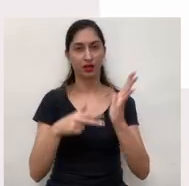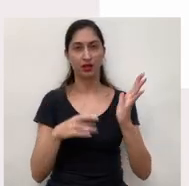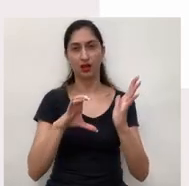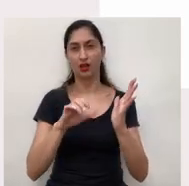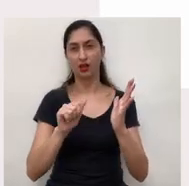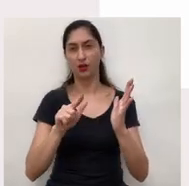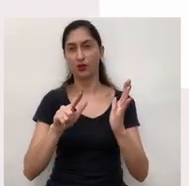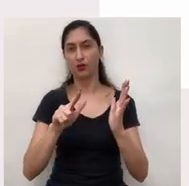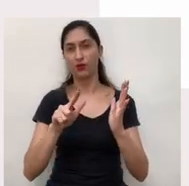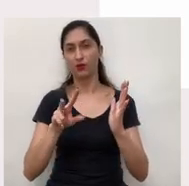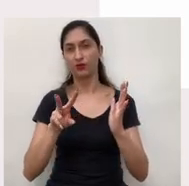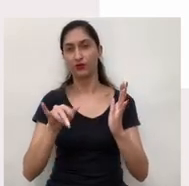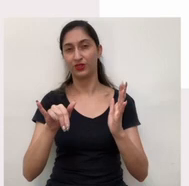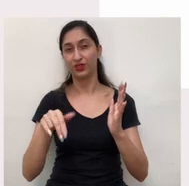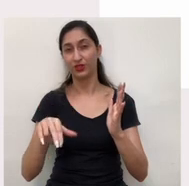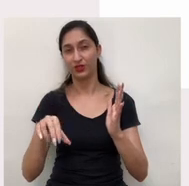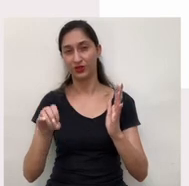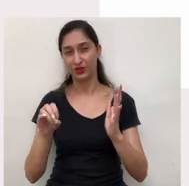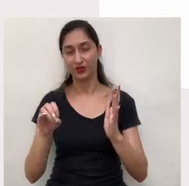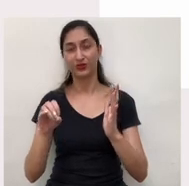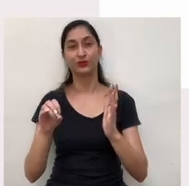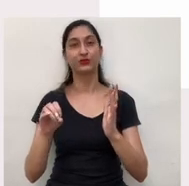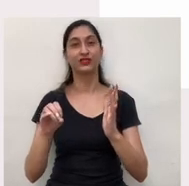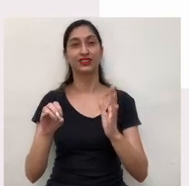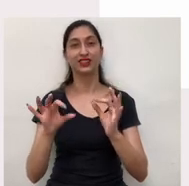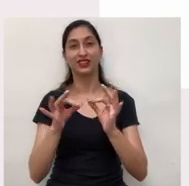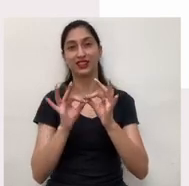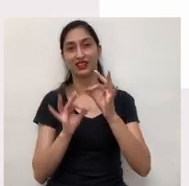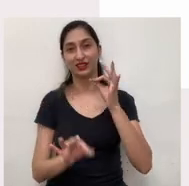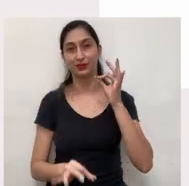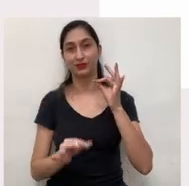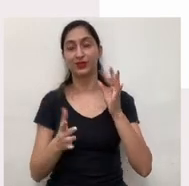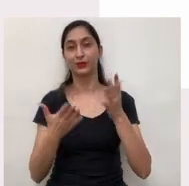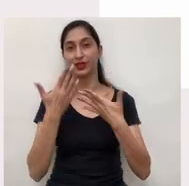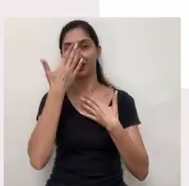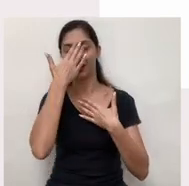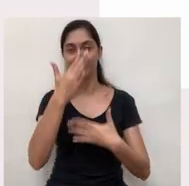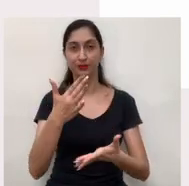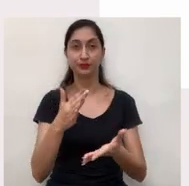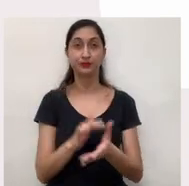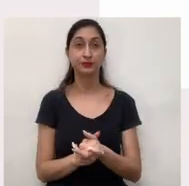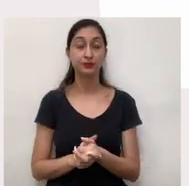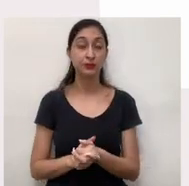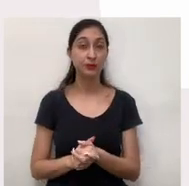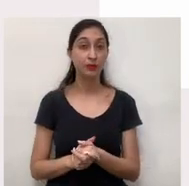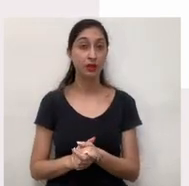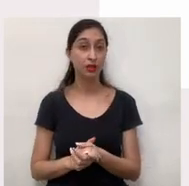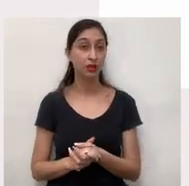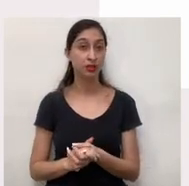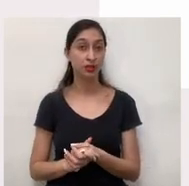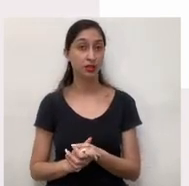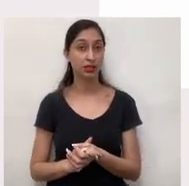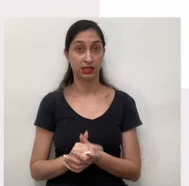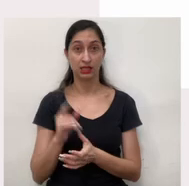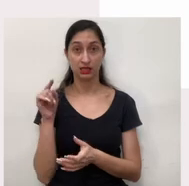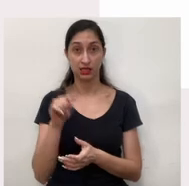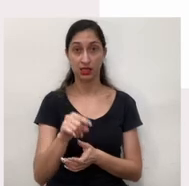é que eu tinha que chegar no final para dar o sentido, mas enfim, tá bom, obrigada, Ana. Mas só para dizer assim que